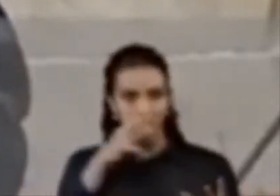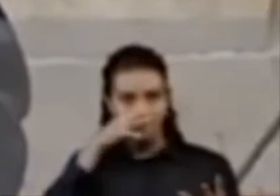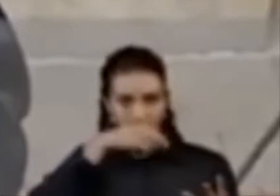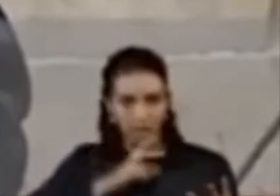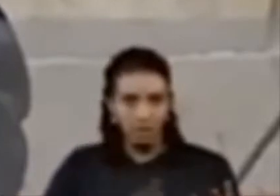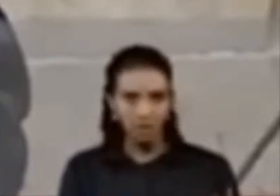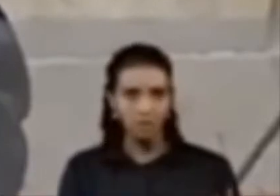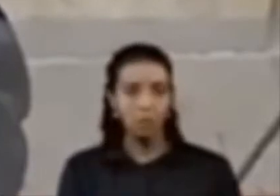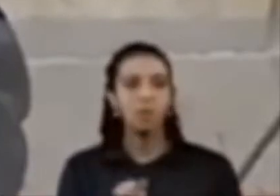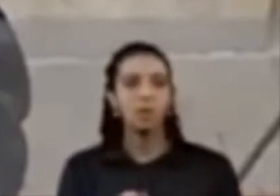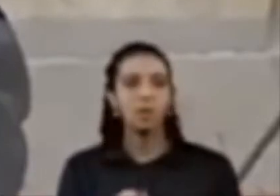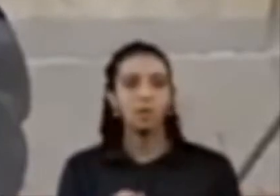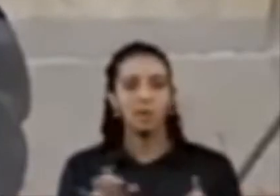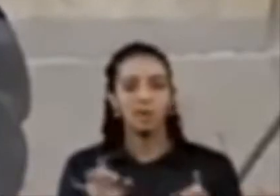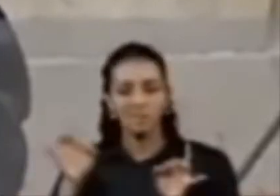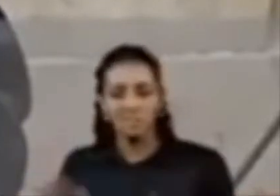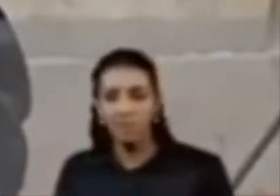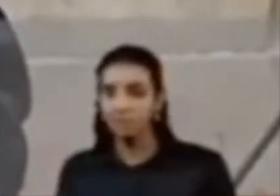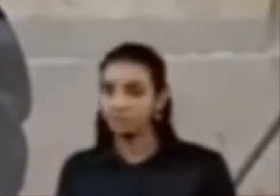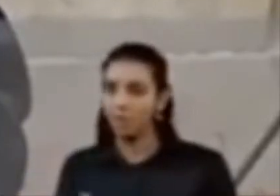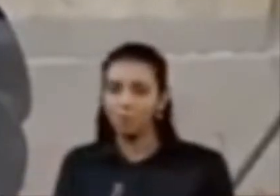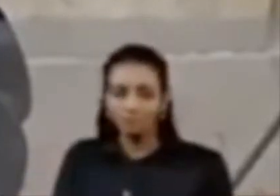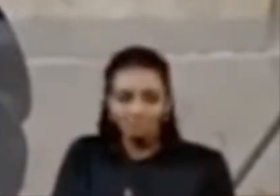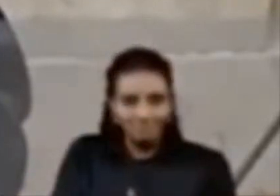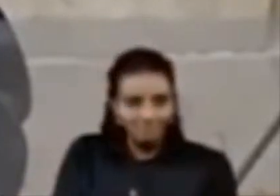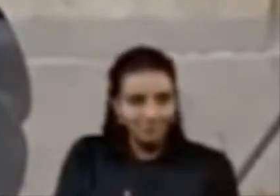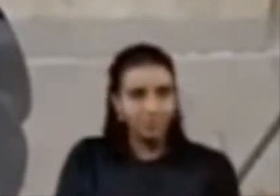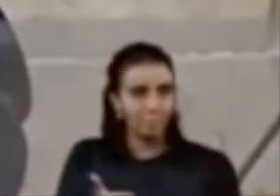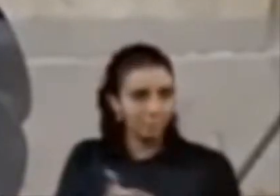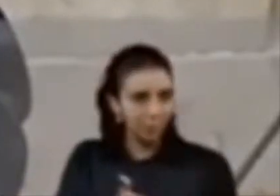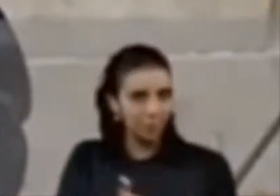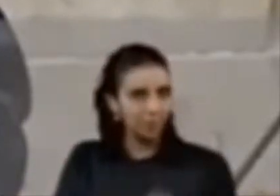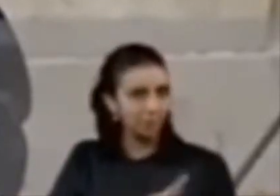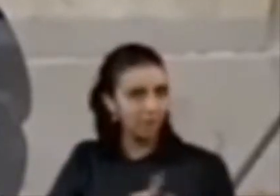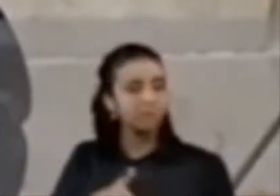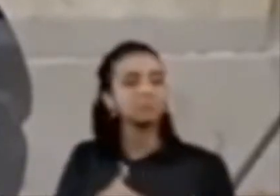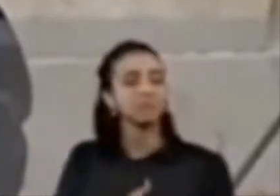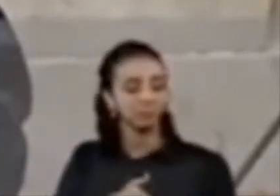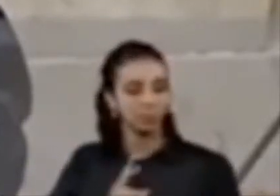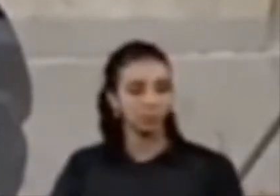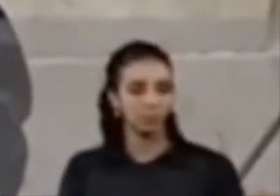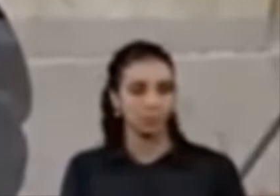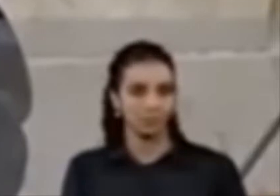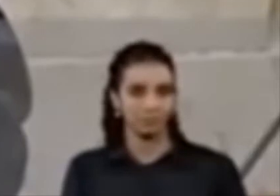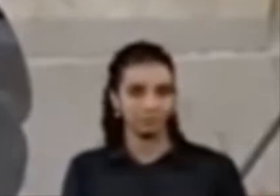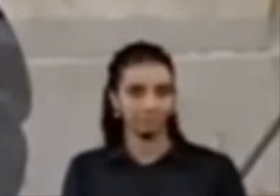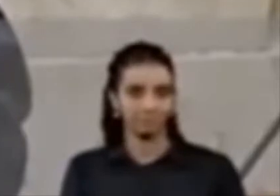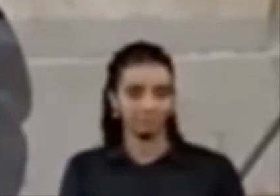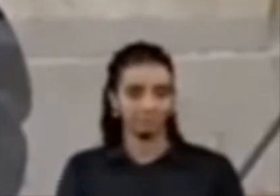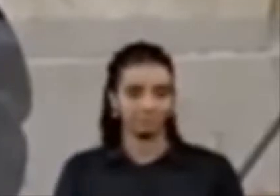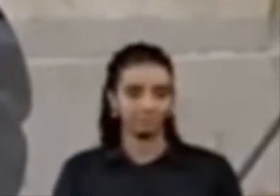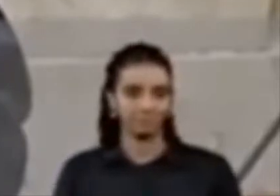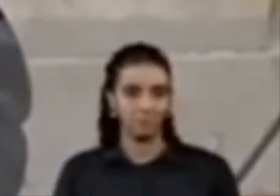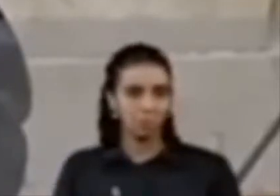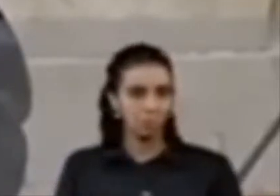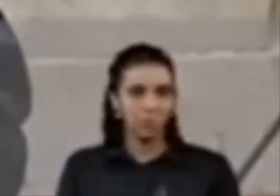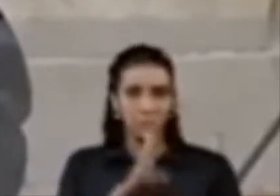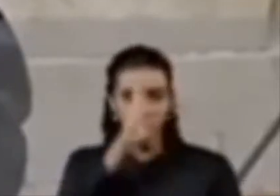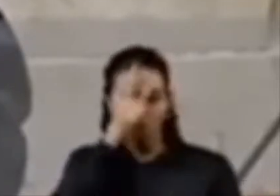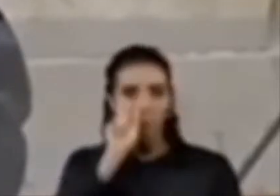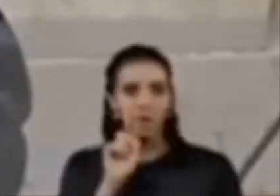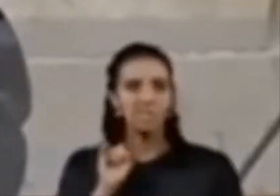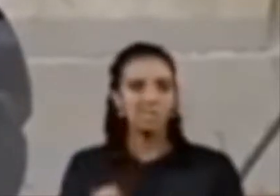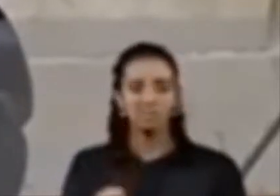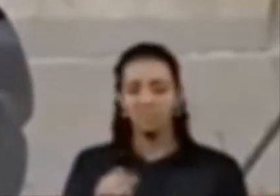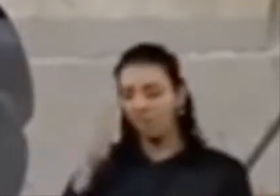não recuar diante dos inevitáveis obstáculos que se interpõem, sendo o maior deles a descrença